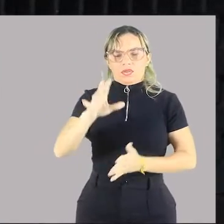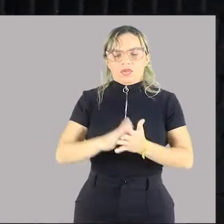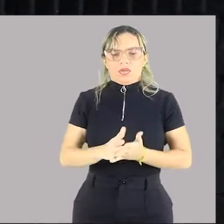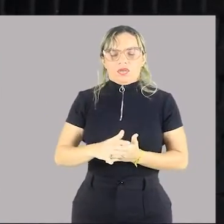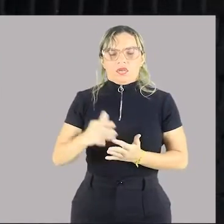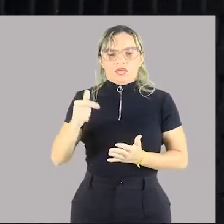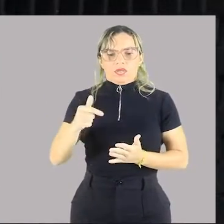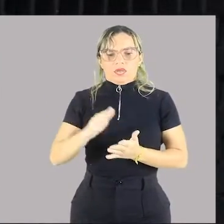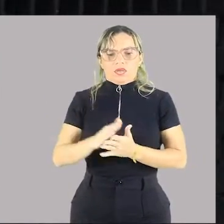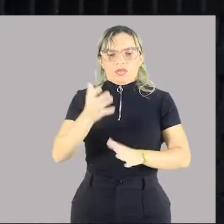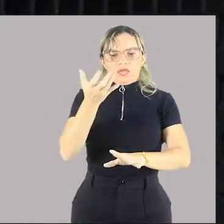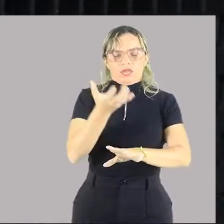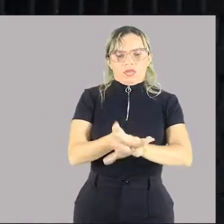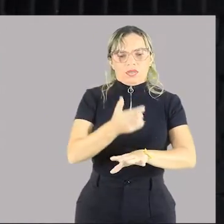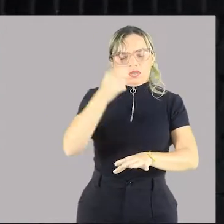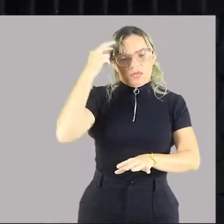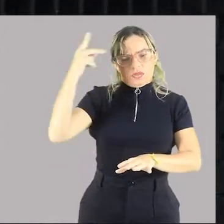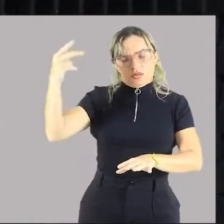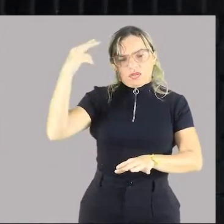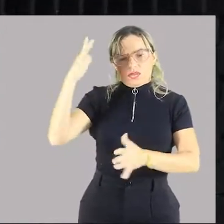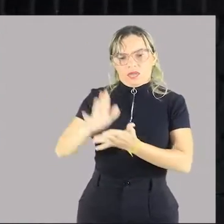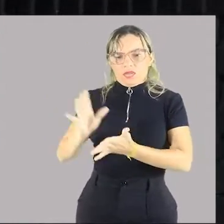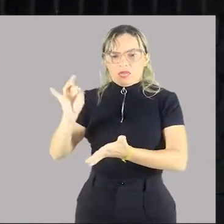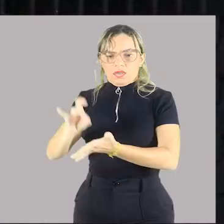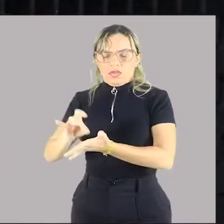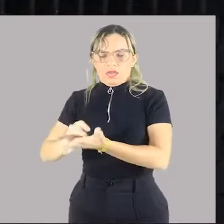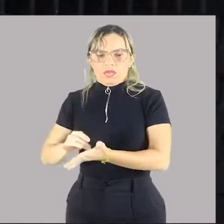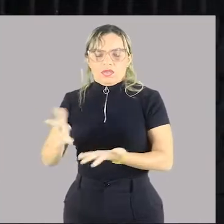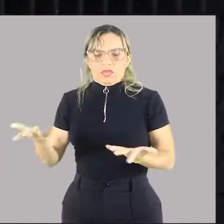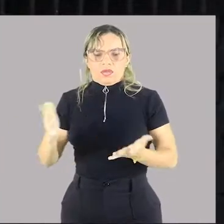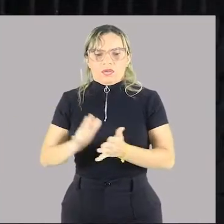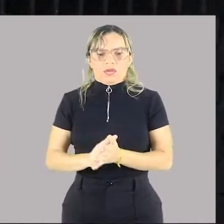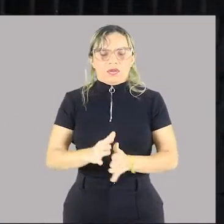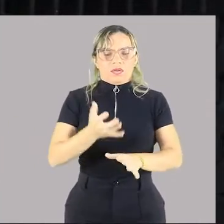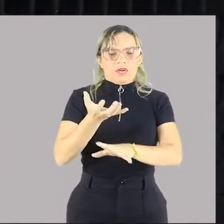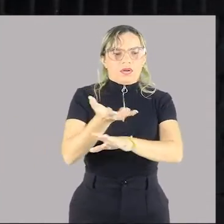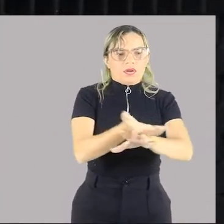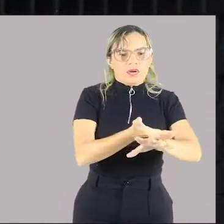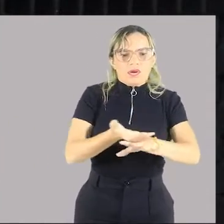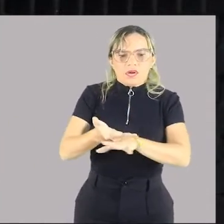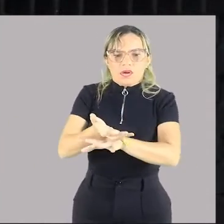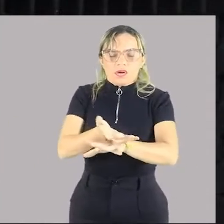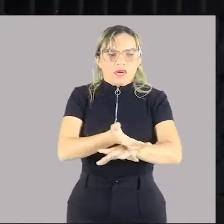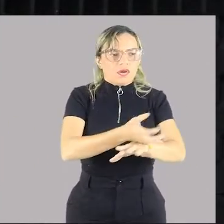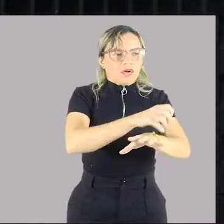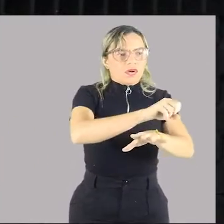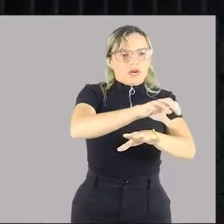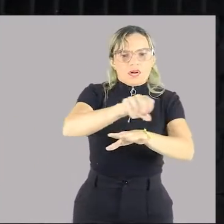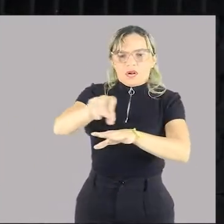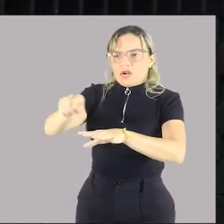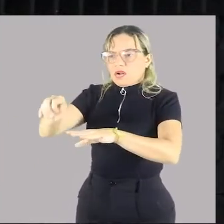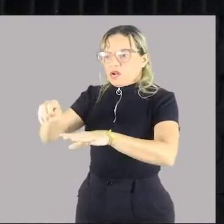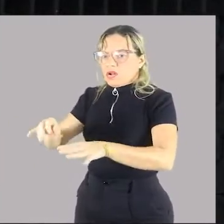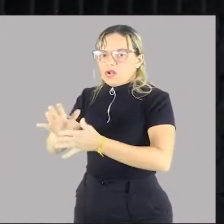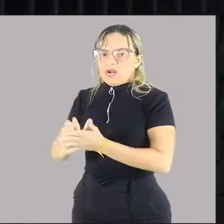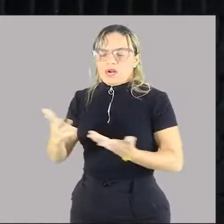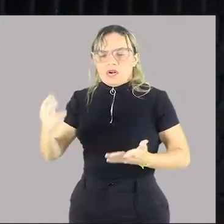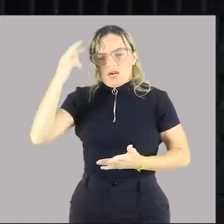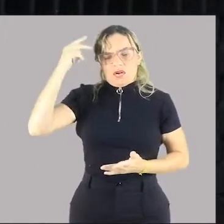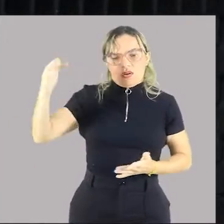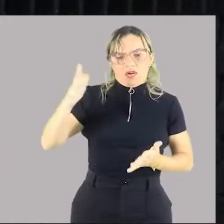história. A lei diz que, na verdade, isso tem que ser feito de uma forma interdisciplinar. História, filosofia,